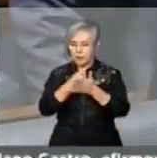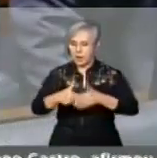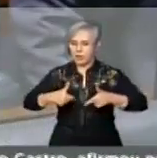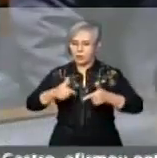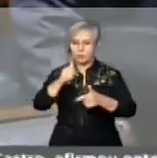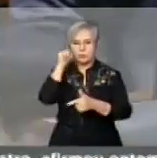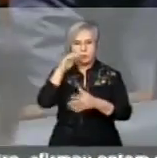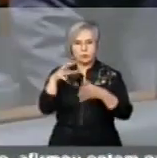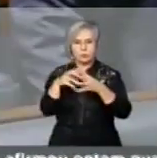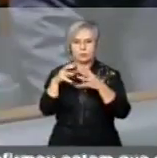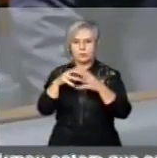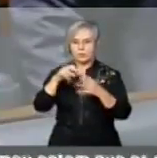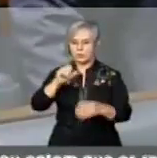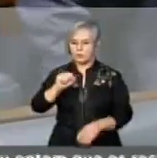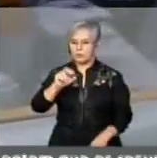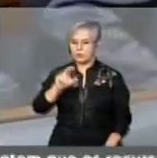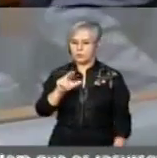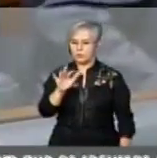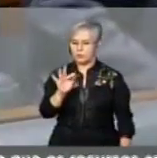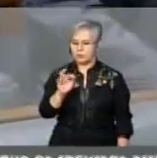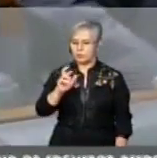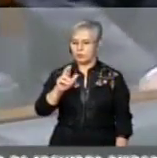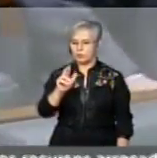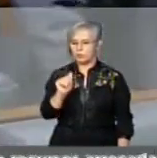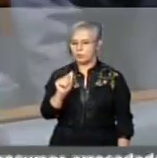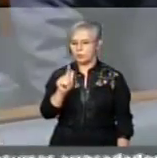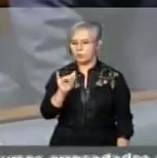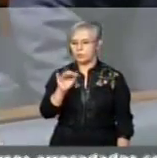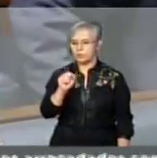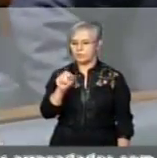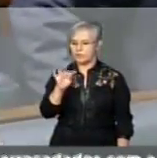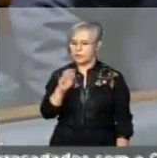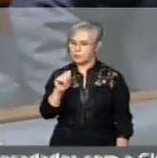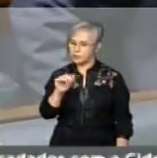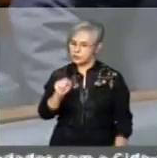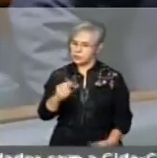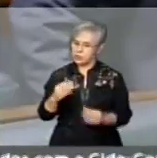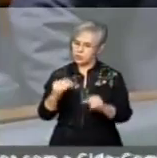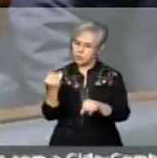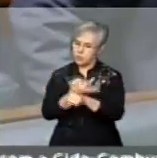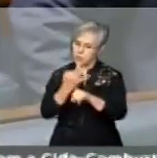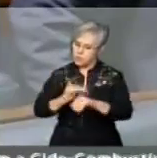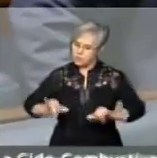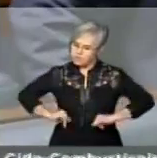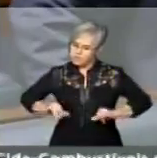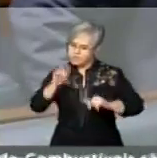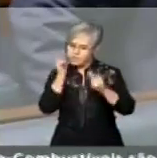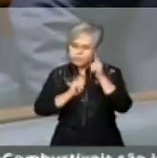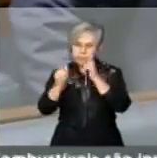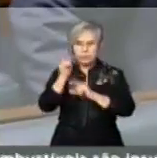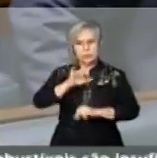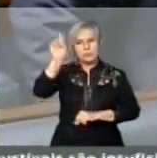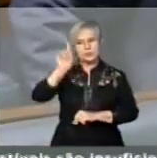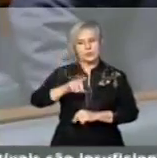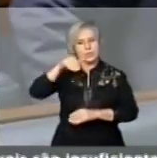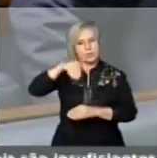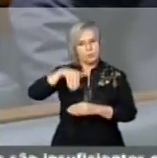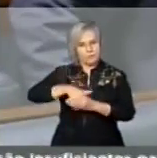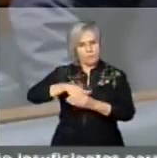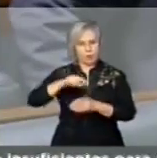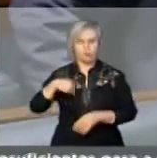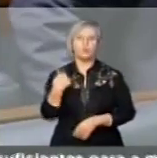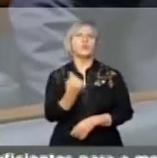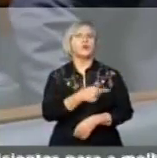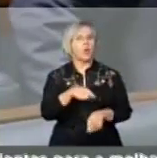tempo homenageando-as, porque com muita dor e com muita determinação conquistar o direito ao voto, nós